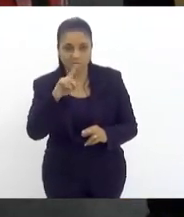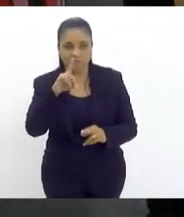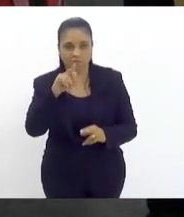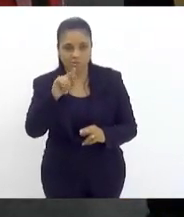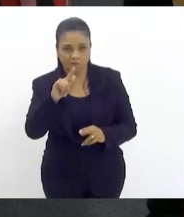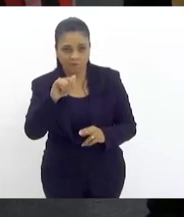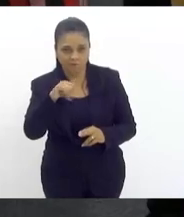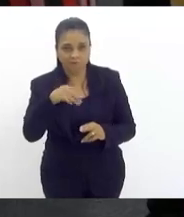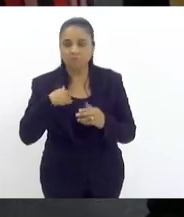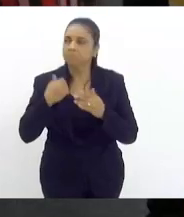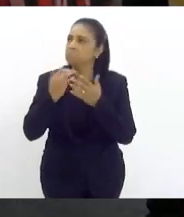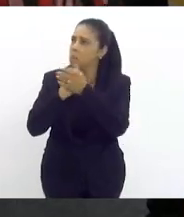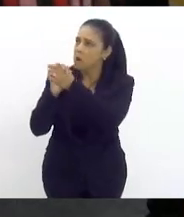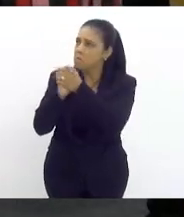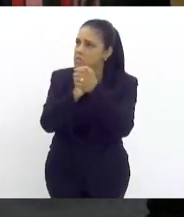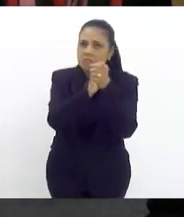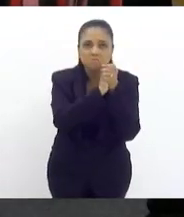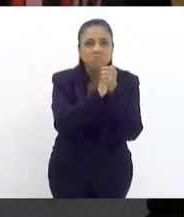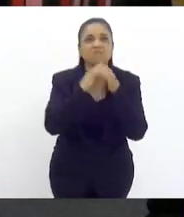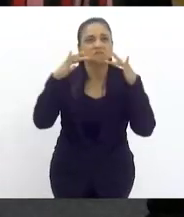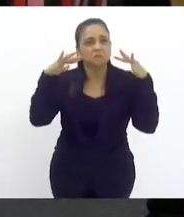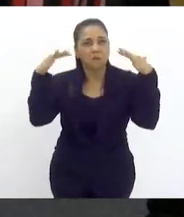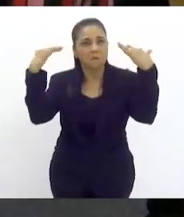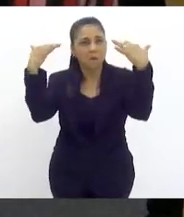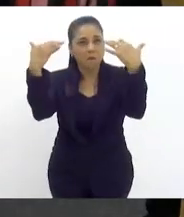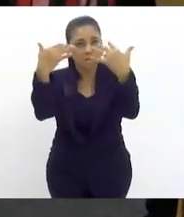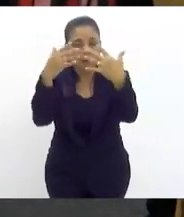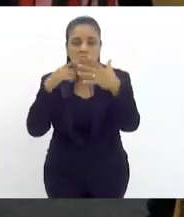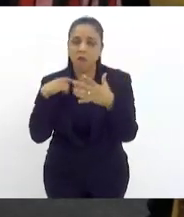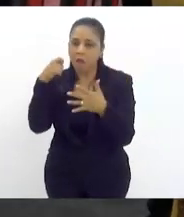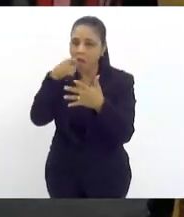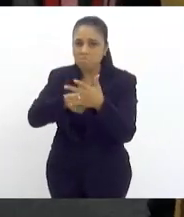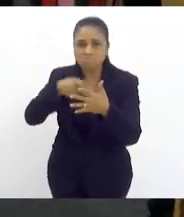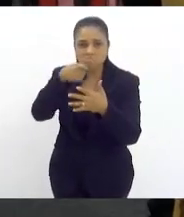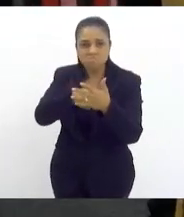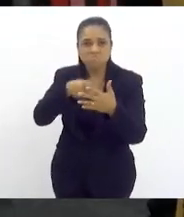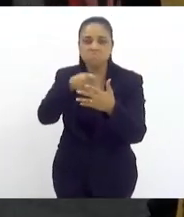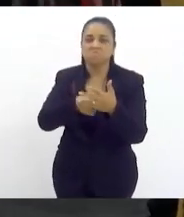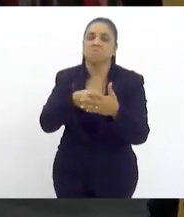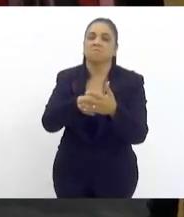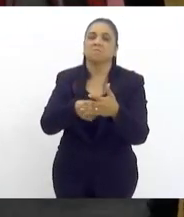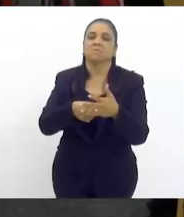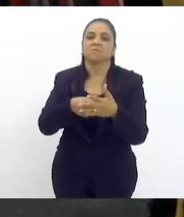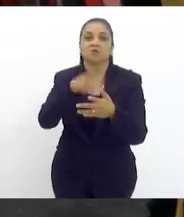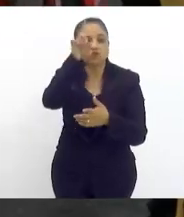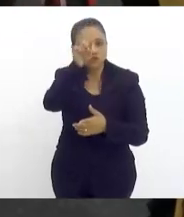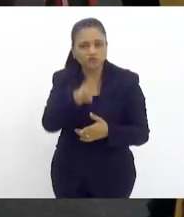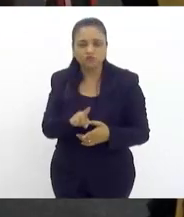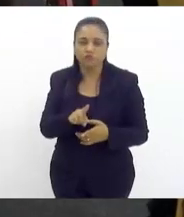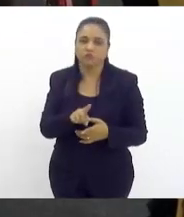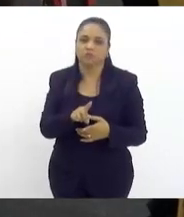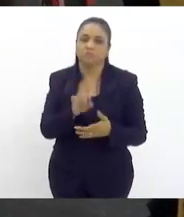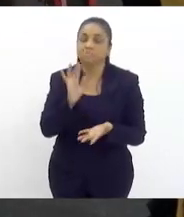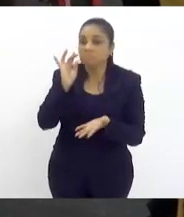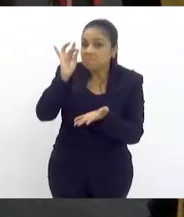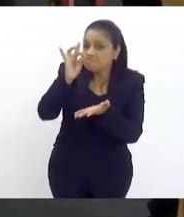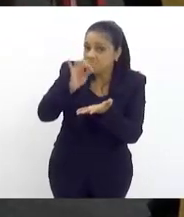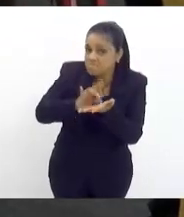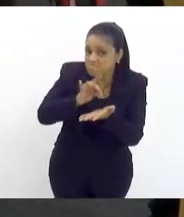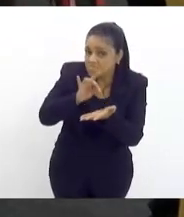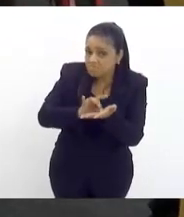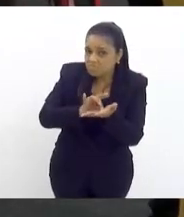uso desse espaço público para reivindicar os vossos direitos. Na verdade,